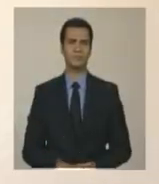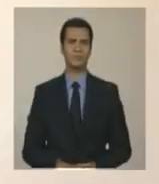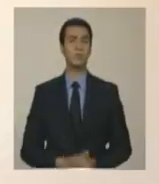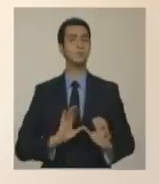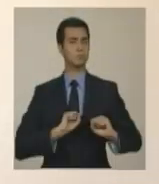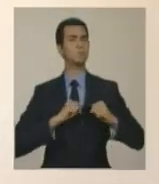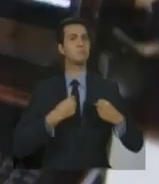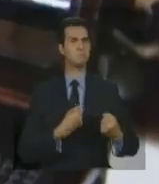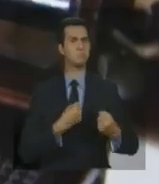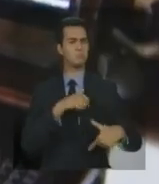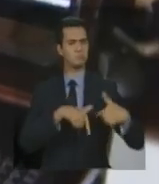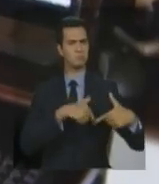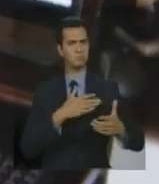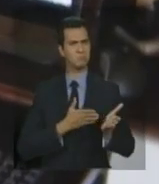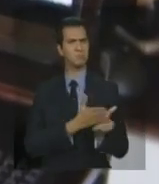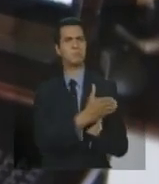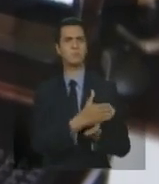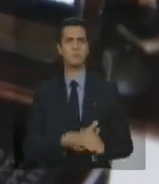independentes